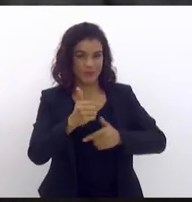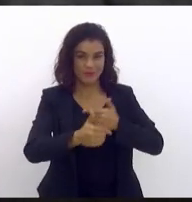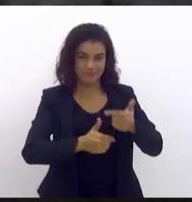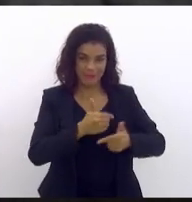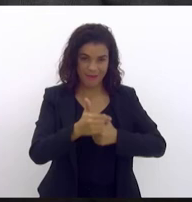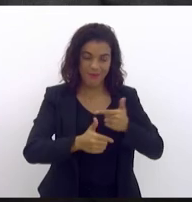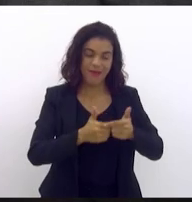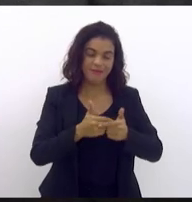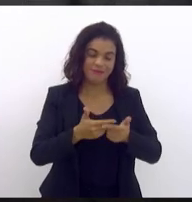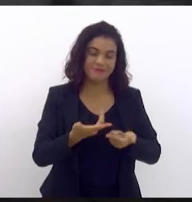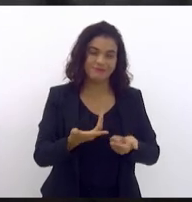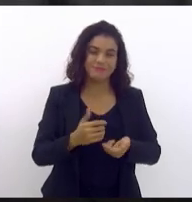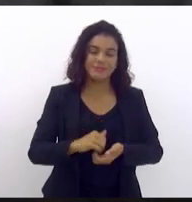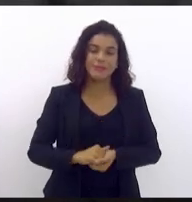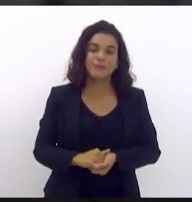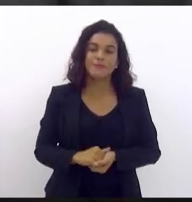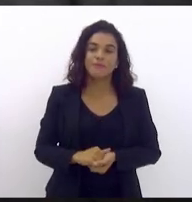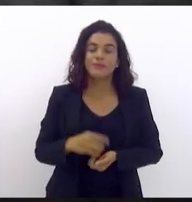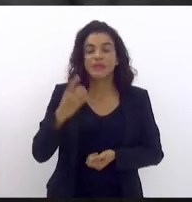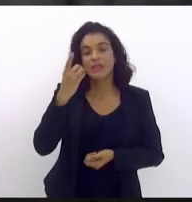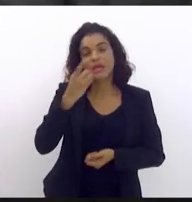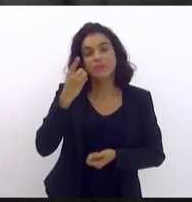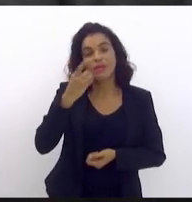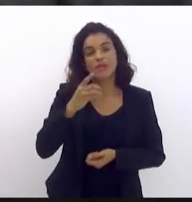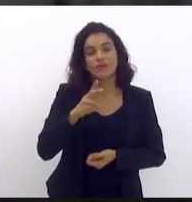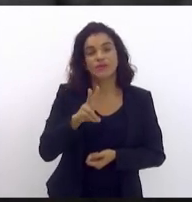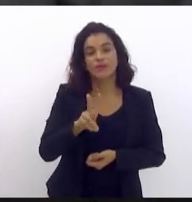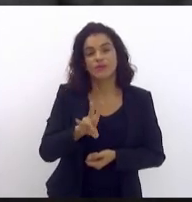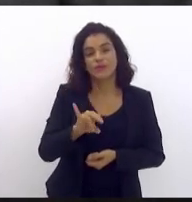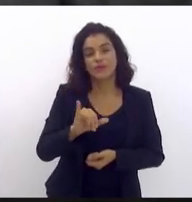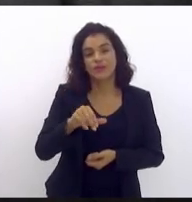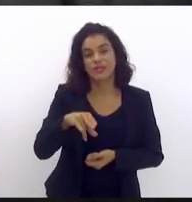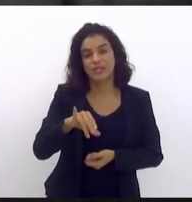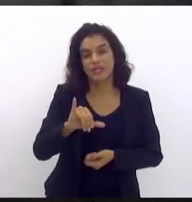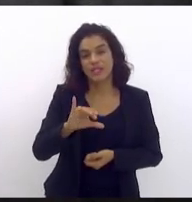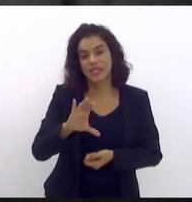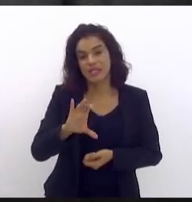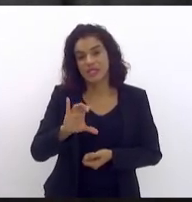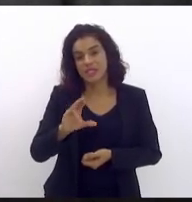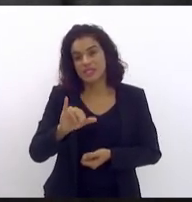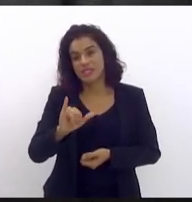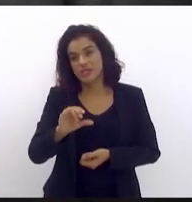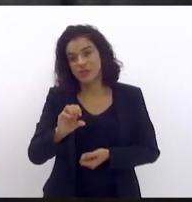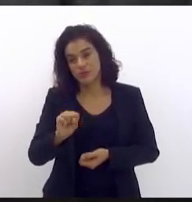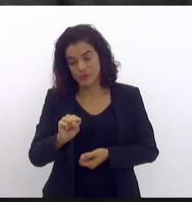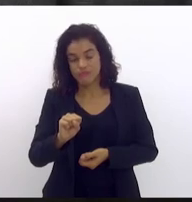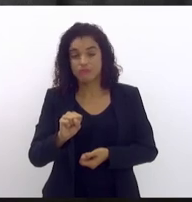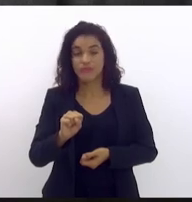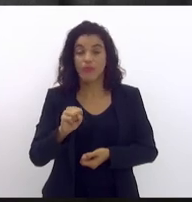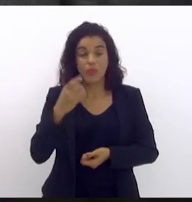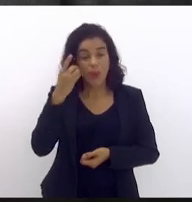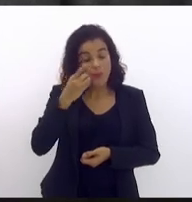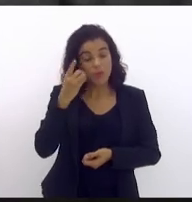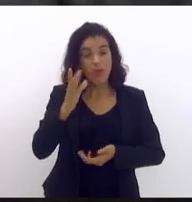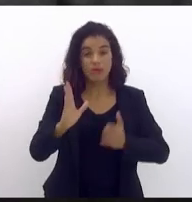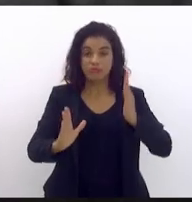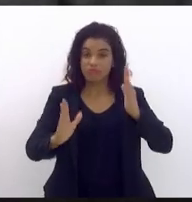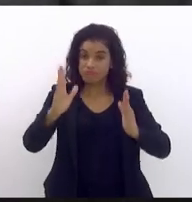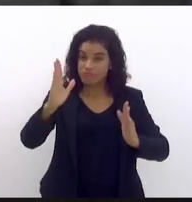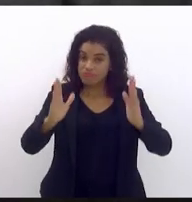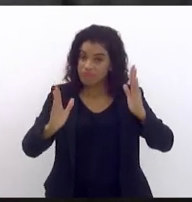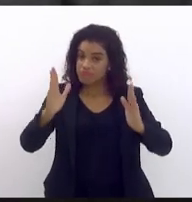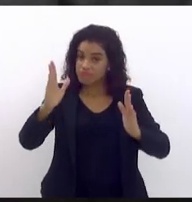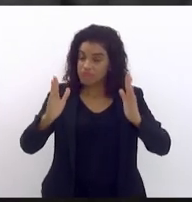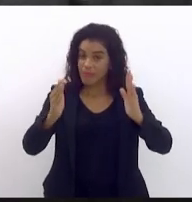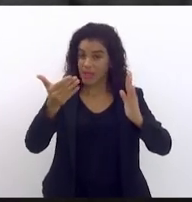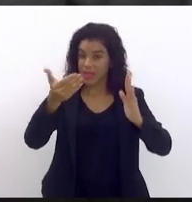alerge eh Deputado vício kolino que foi o deputado que nesse tempo que eu estou à frente da secretaria